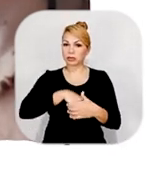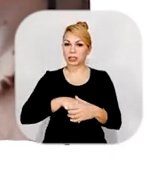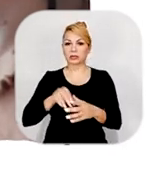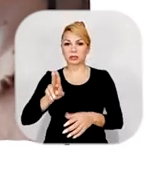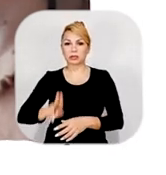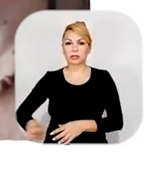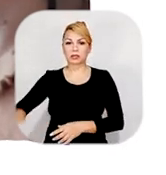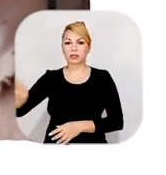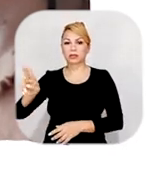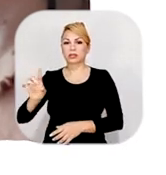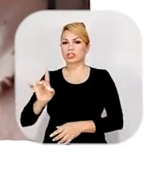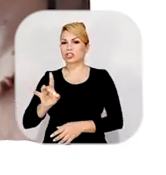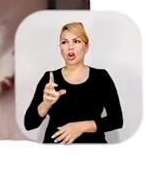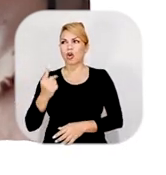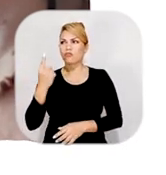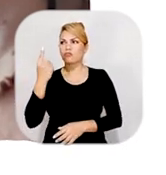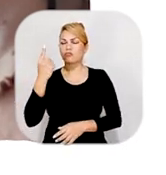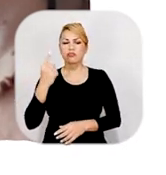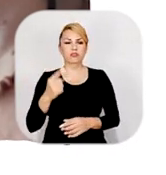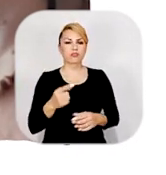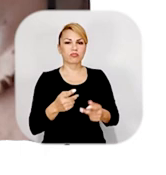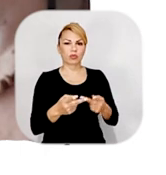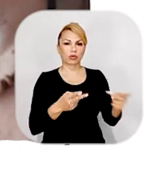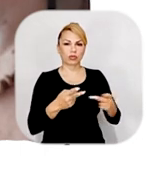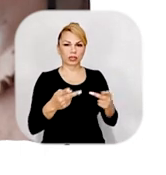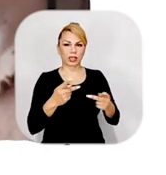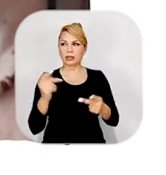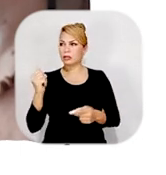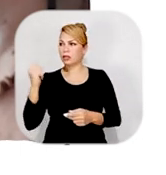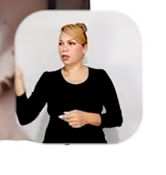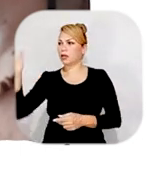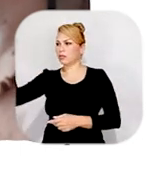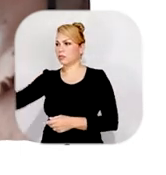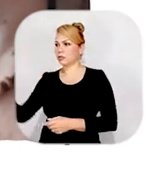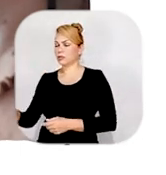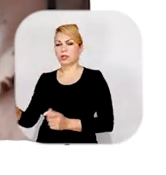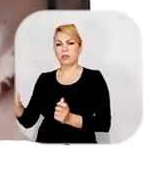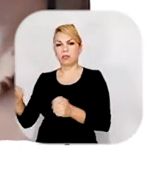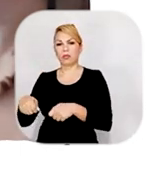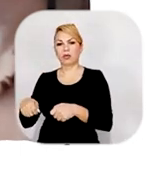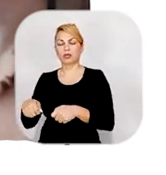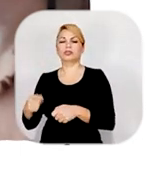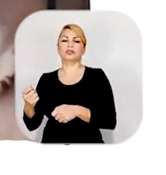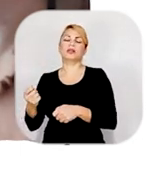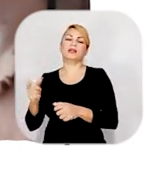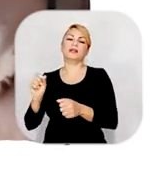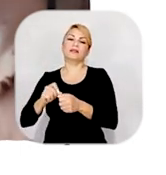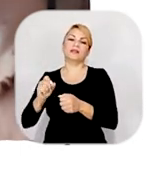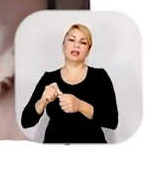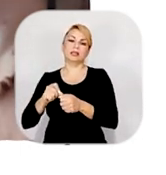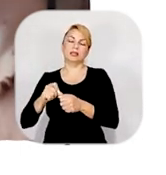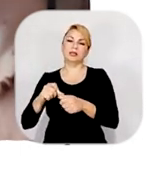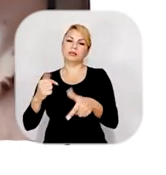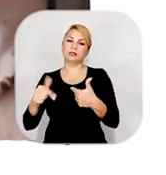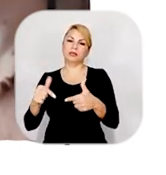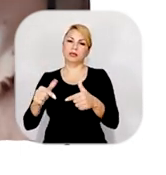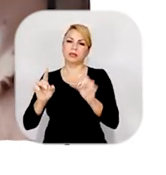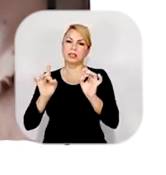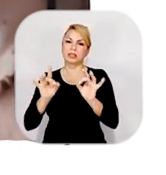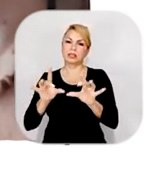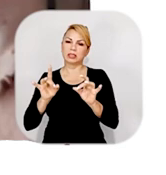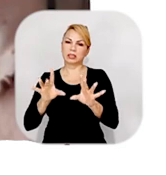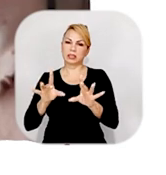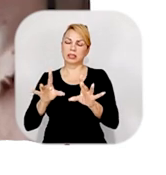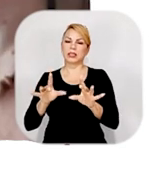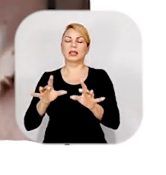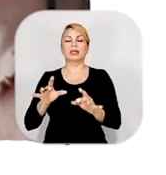e uma pessoa externa, podia realizar um trabalho maior, especialmente com